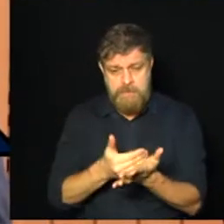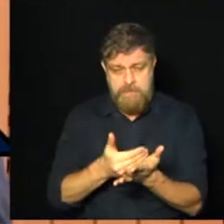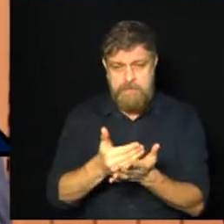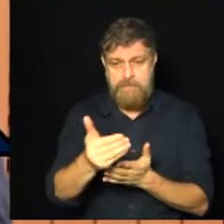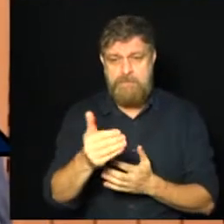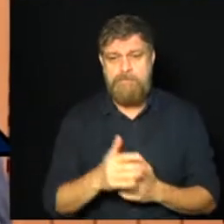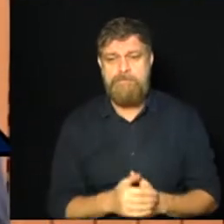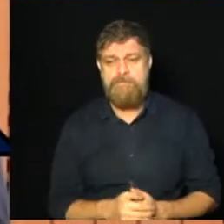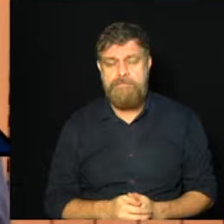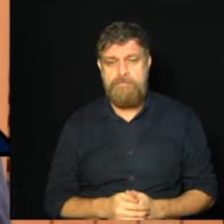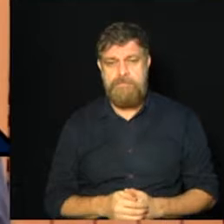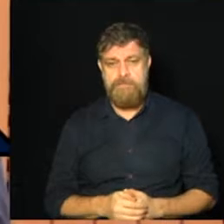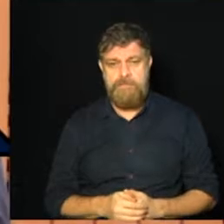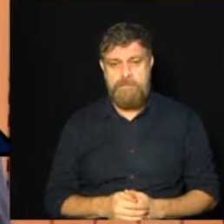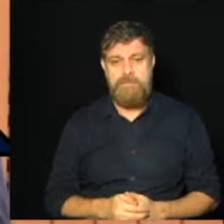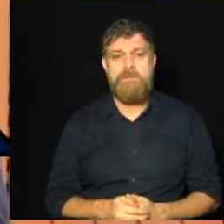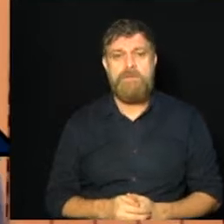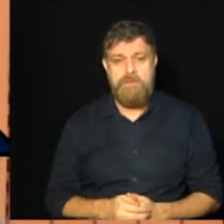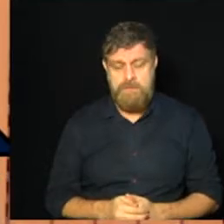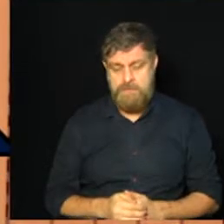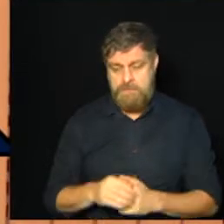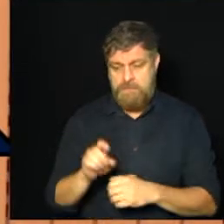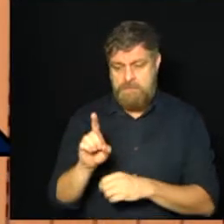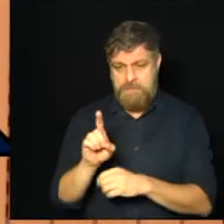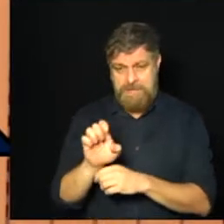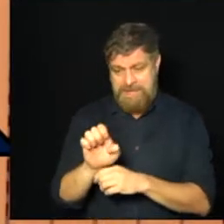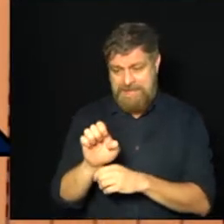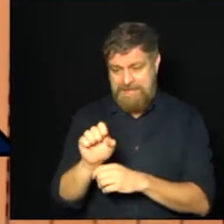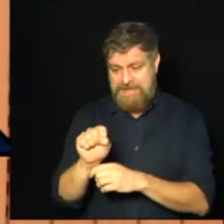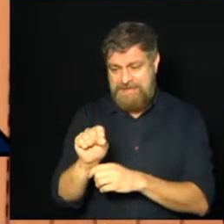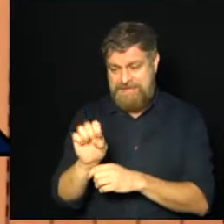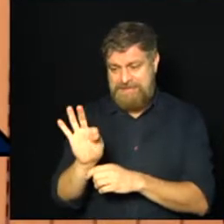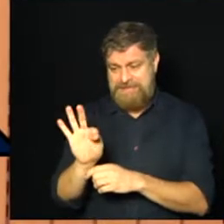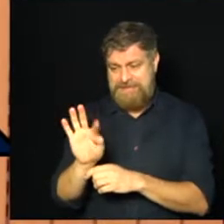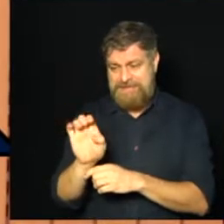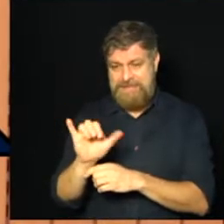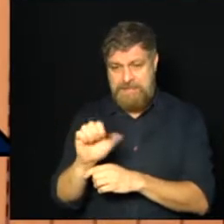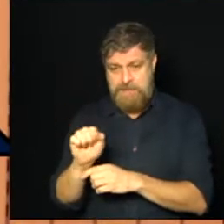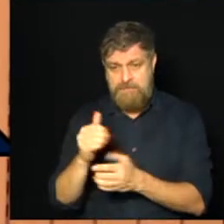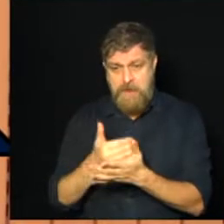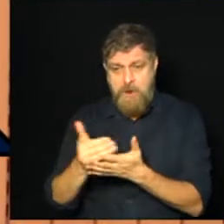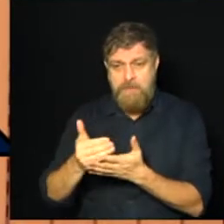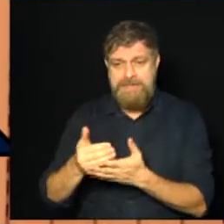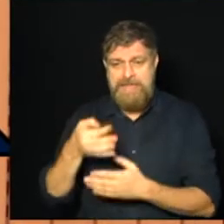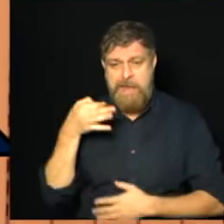a palavra para o doutor Steno Pierre, para que ele possa fazer as suas considerações iniciais.